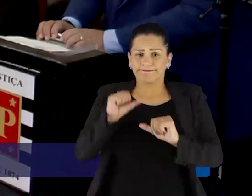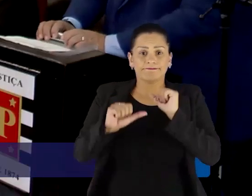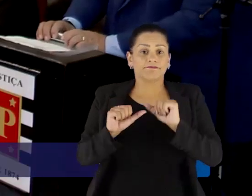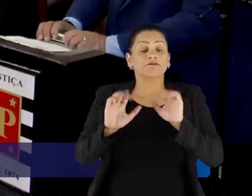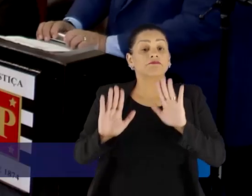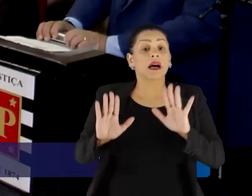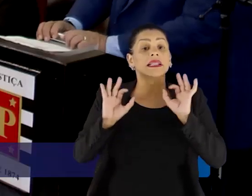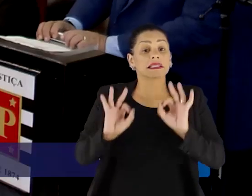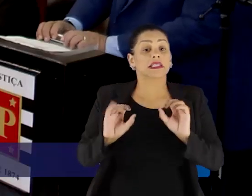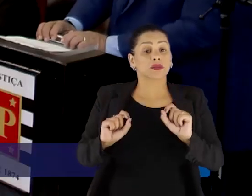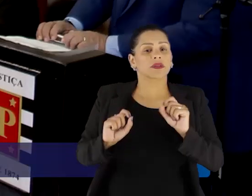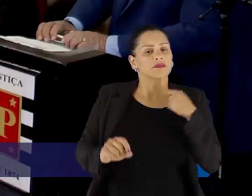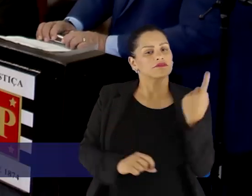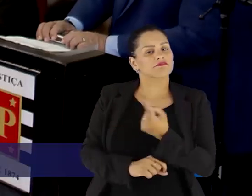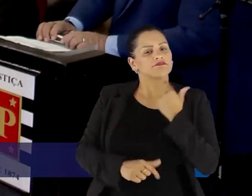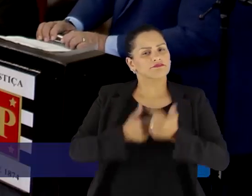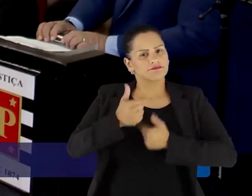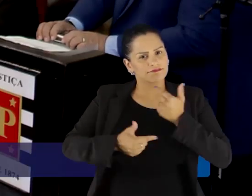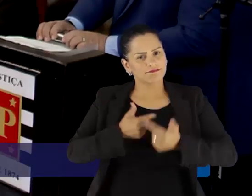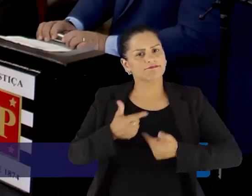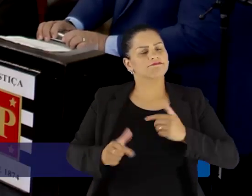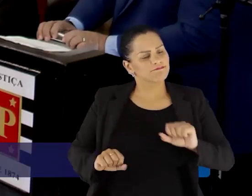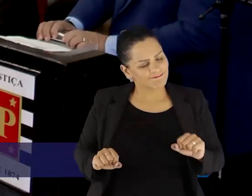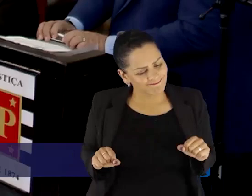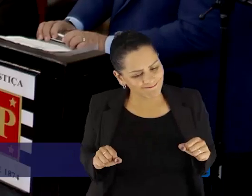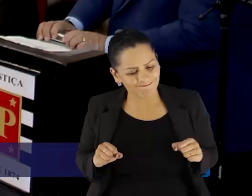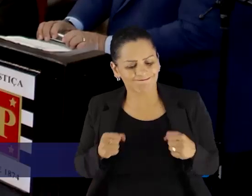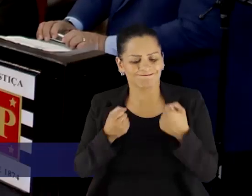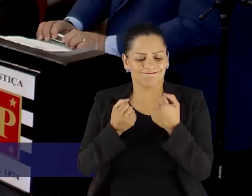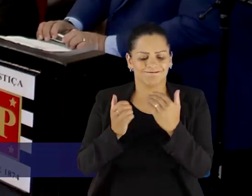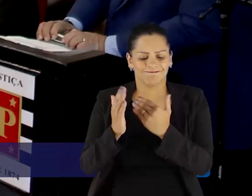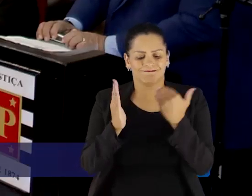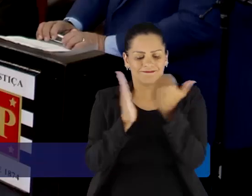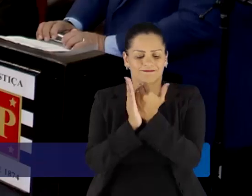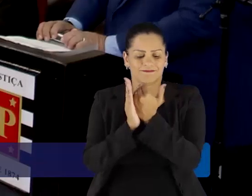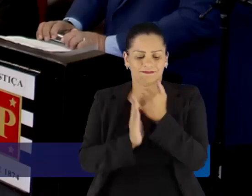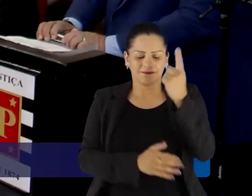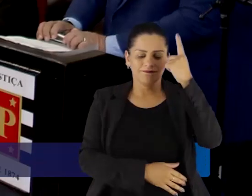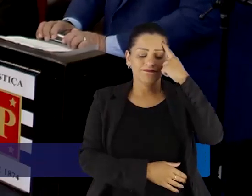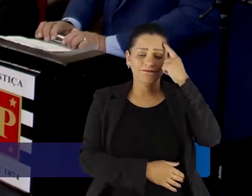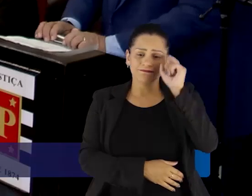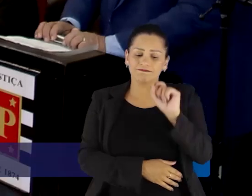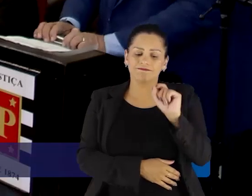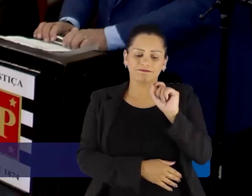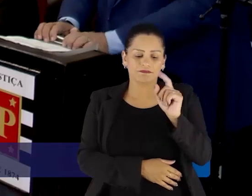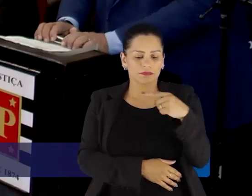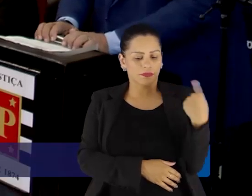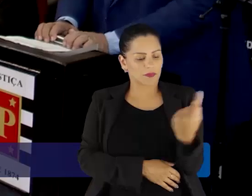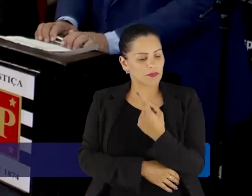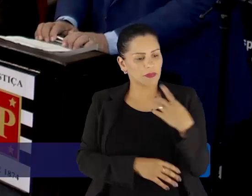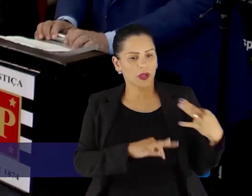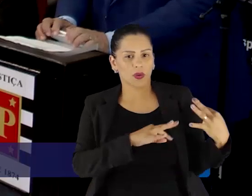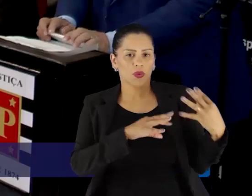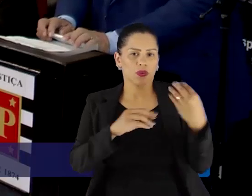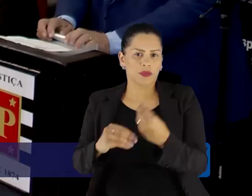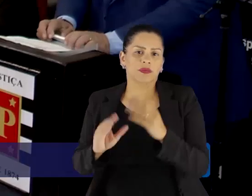que trabalhamos e trabalhamos muito mais né Eu acho o que todos nós conseguimos sair